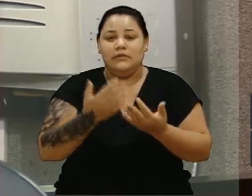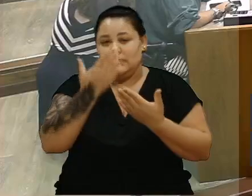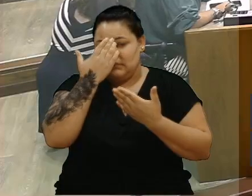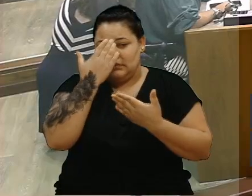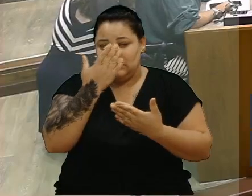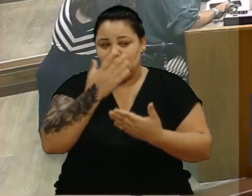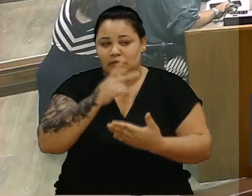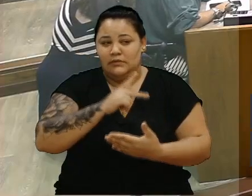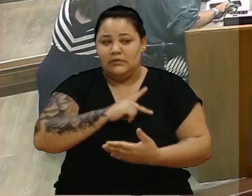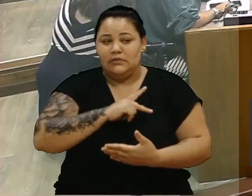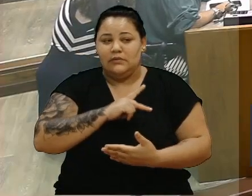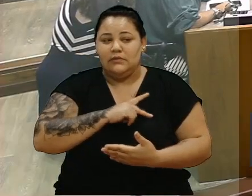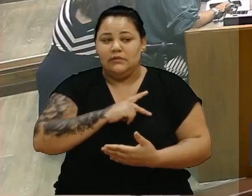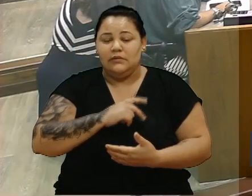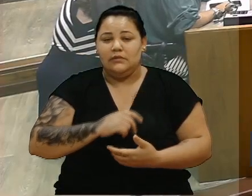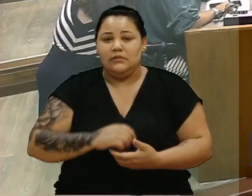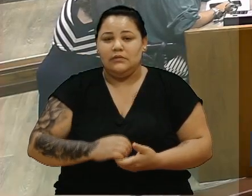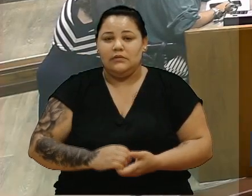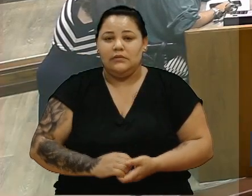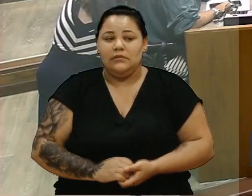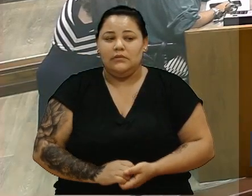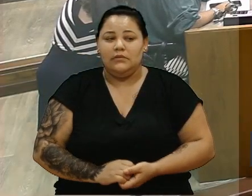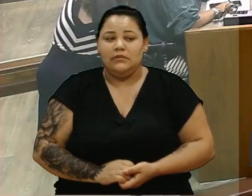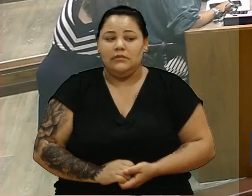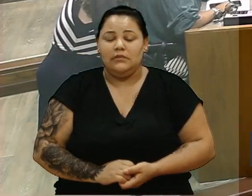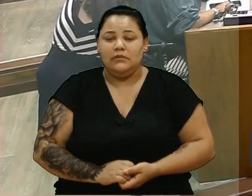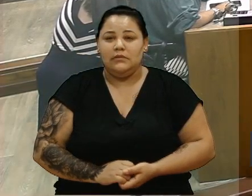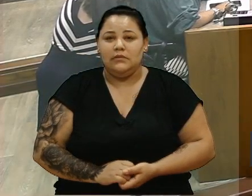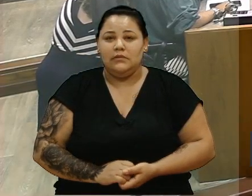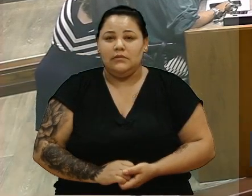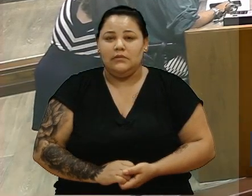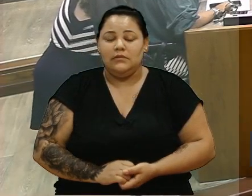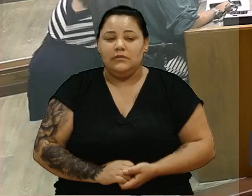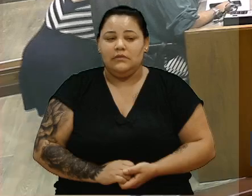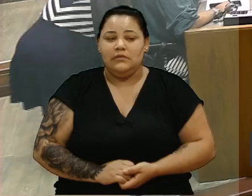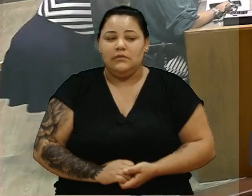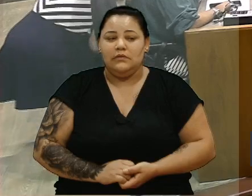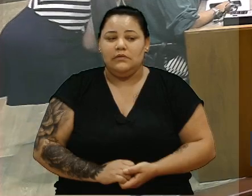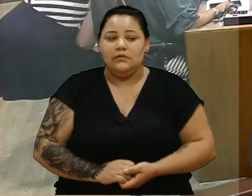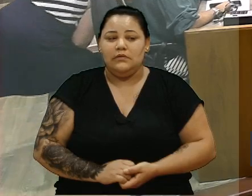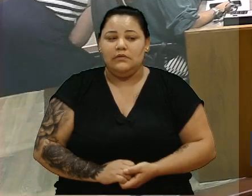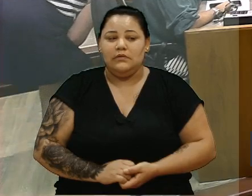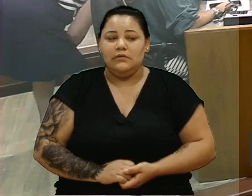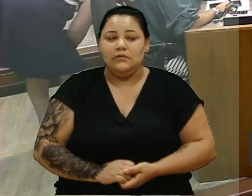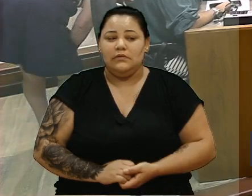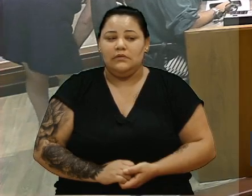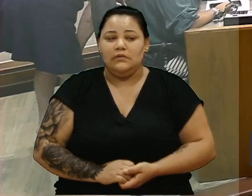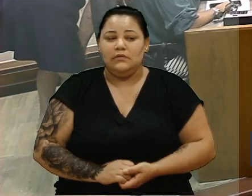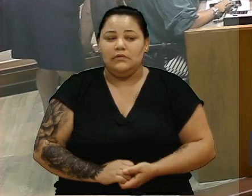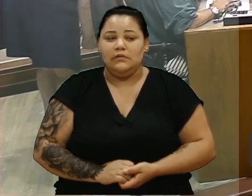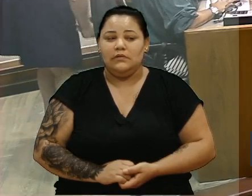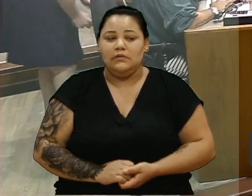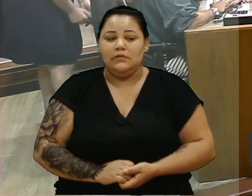presidente. Obrigada, vereador Aldonei Machado. Com a palavra, vereador Cristiano Becker.